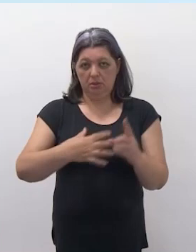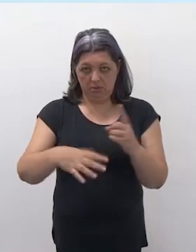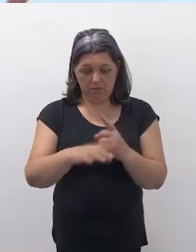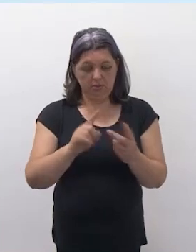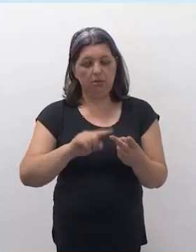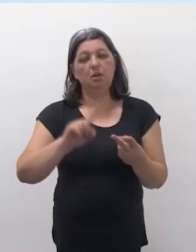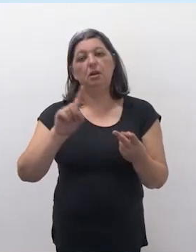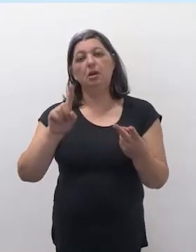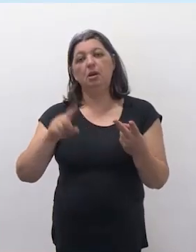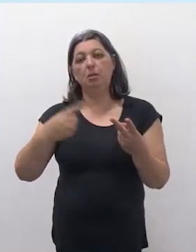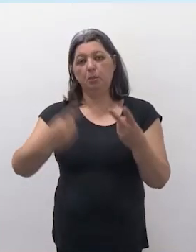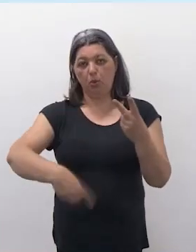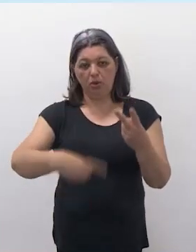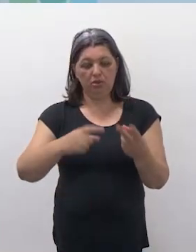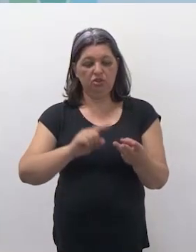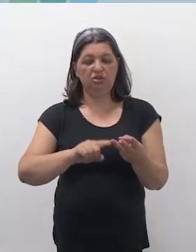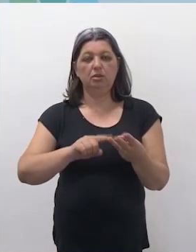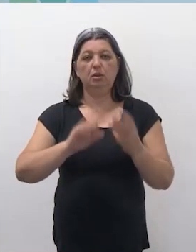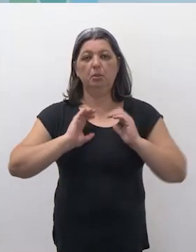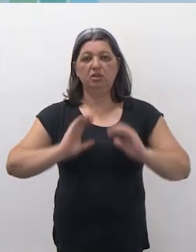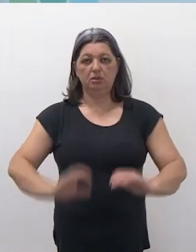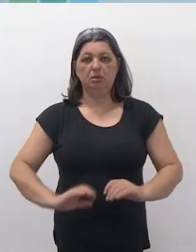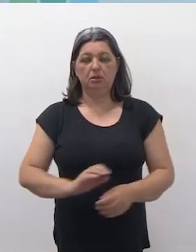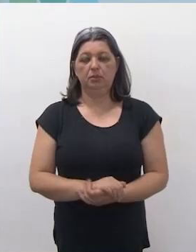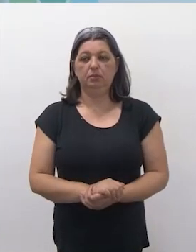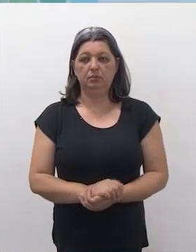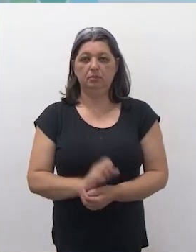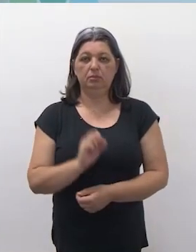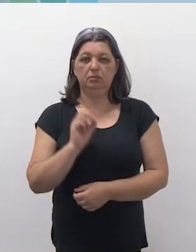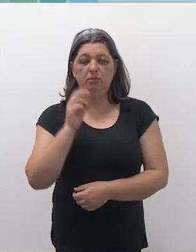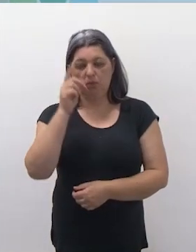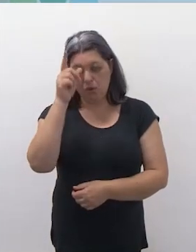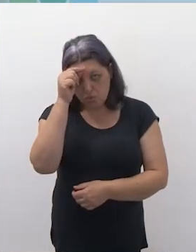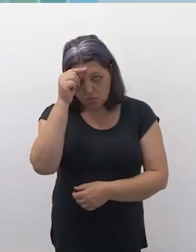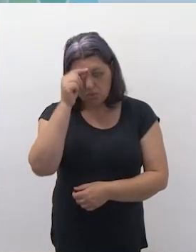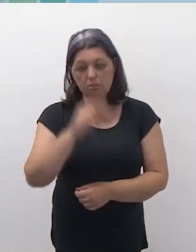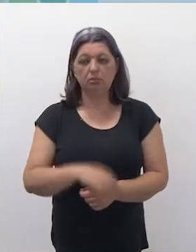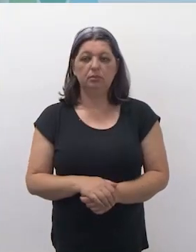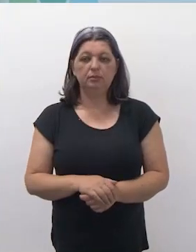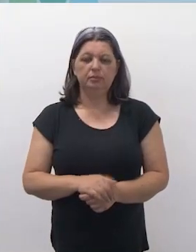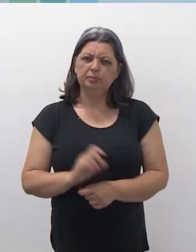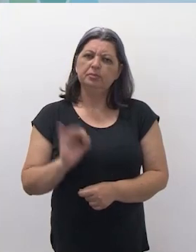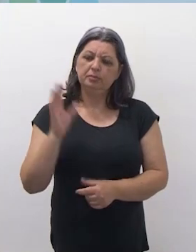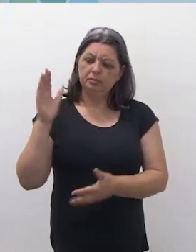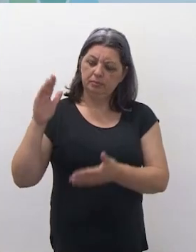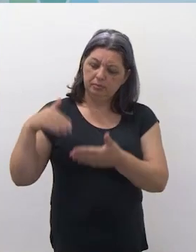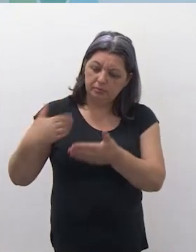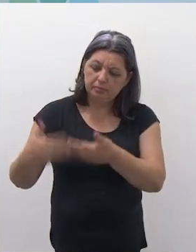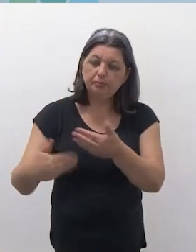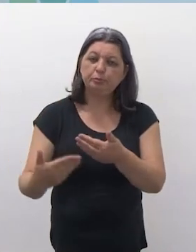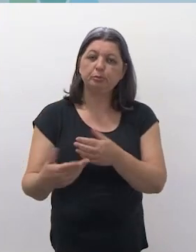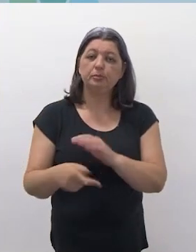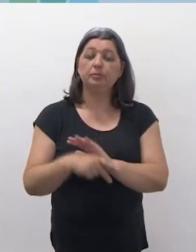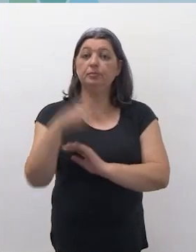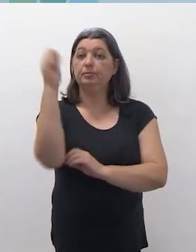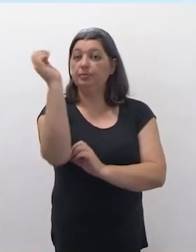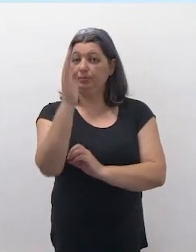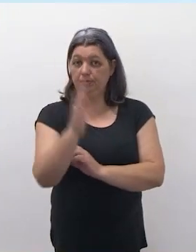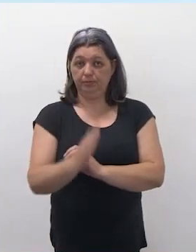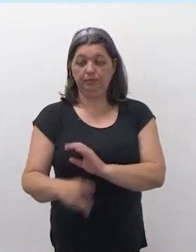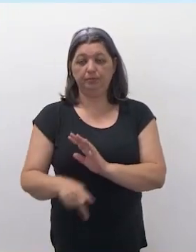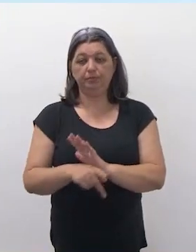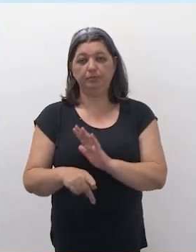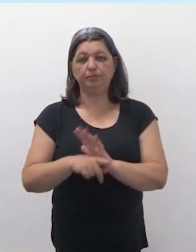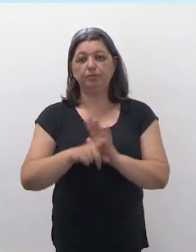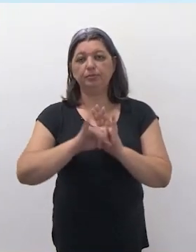civis. Ufa! Acho que eu consegui isso, né? E correr. lembrando, né? Todo esse processo acontece porque o Brasil ele vai herdar ali as legislações